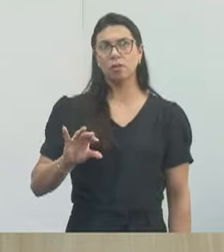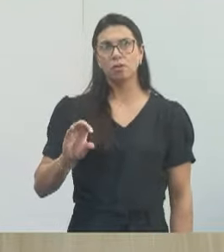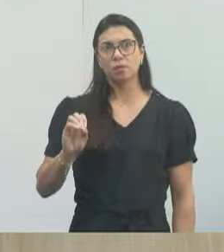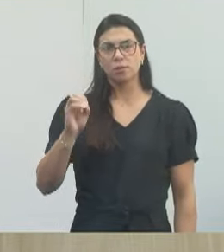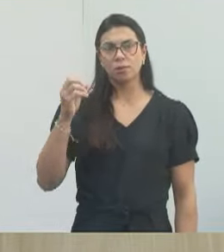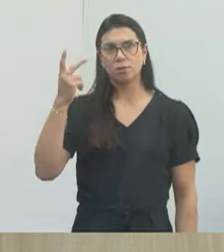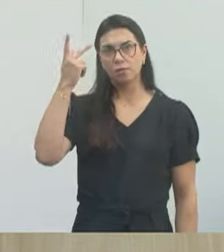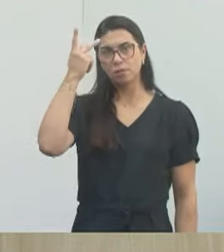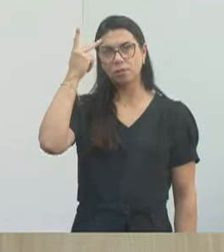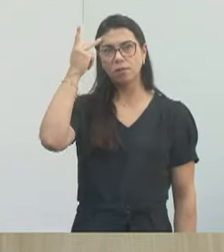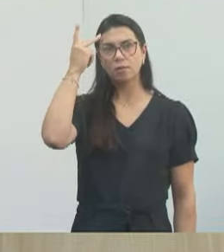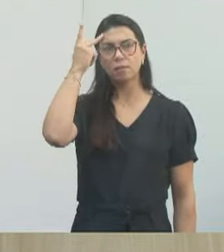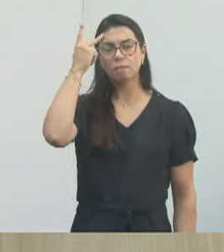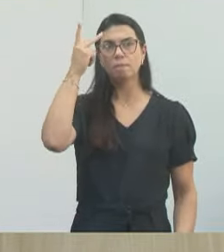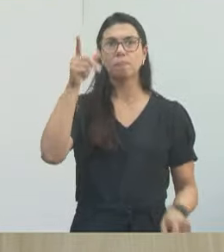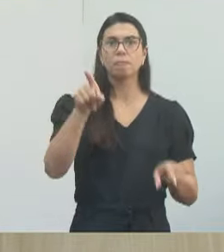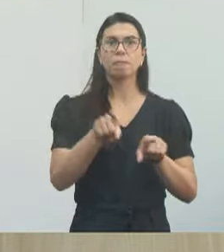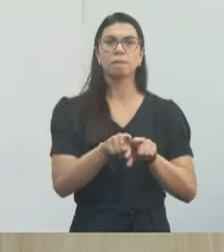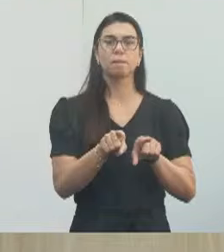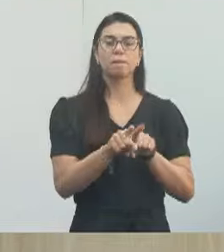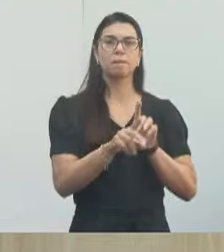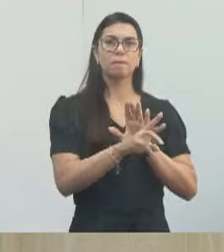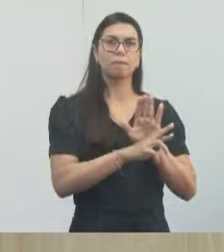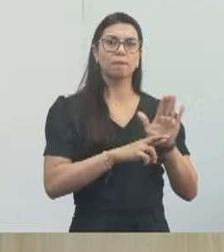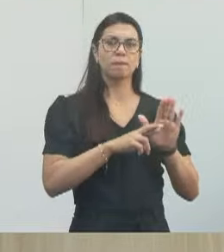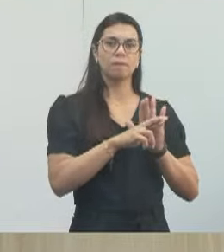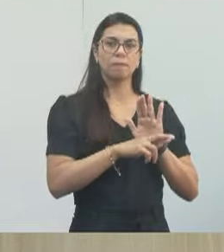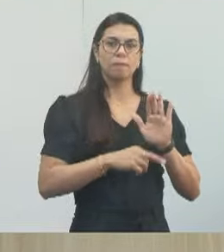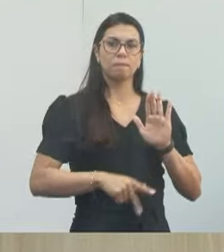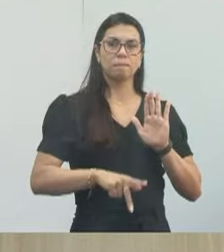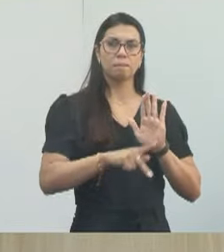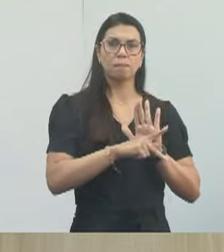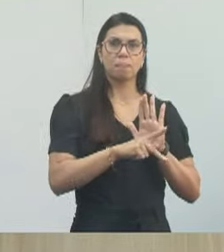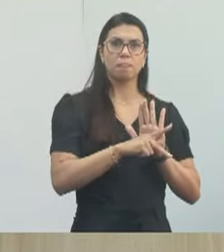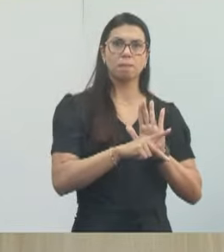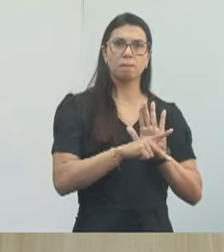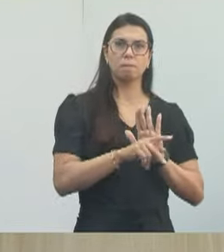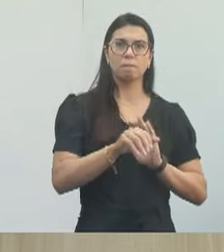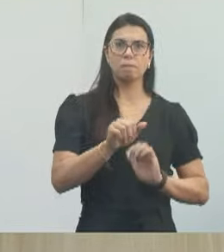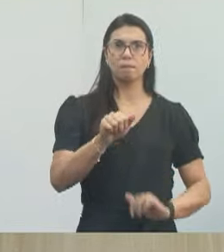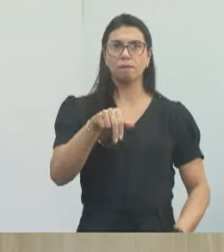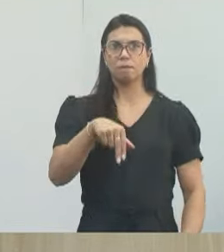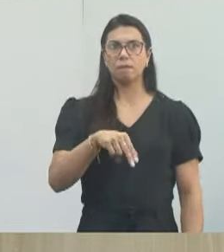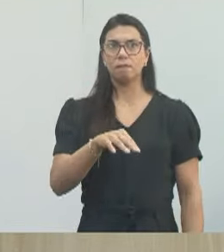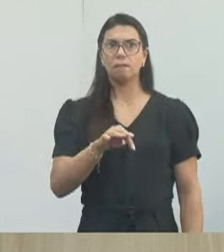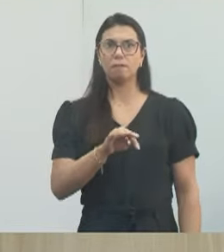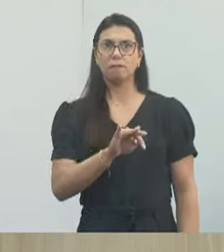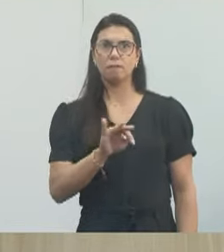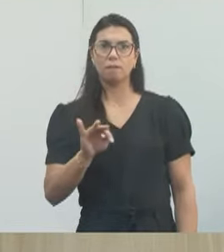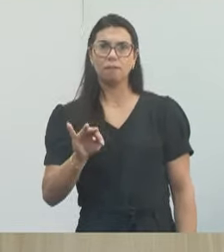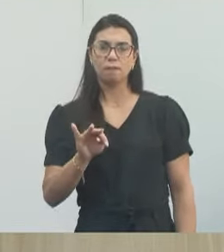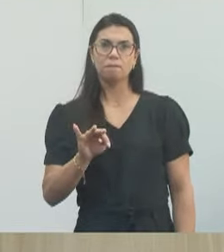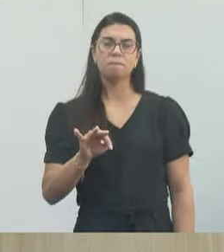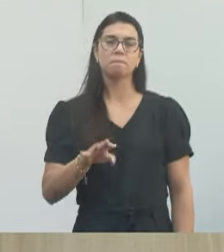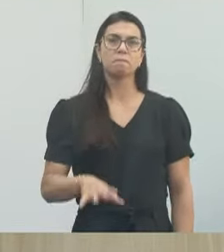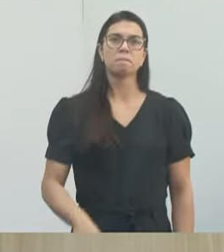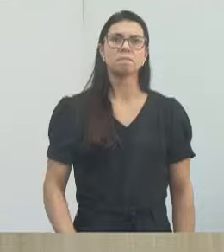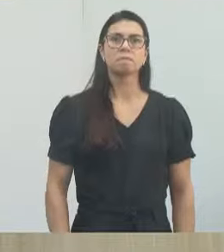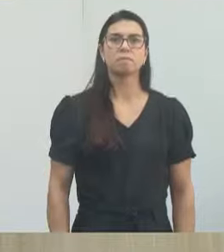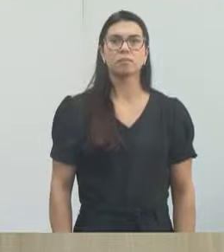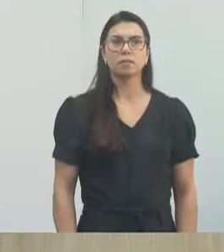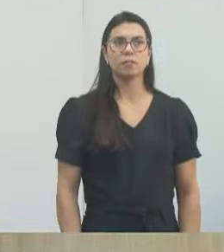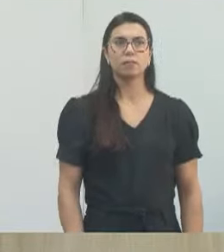Paulo e fiscalizada pela ANTT Agência Nacional de transportes